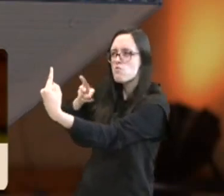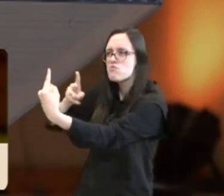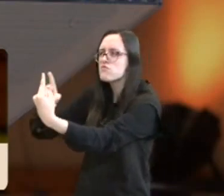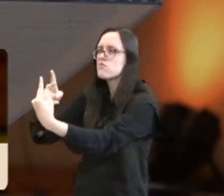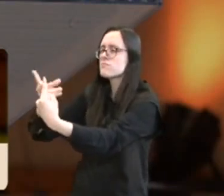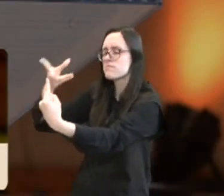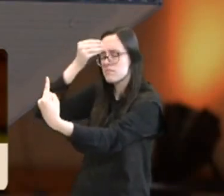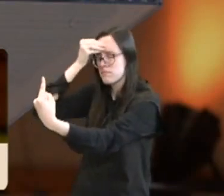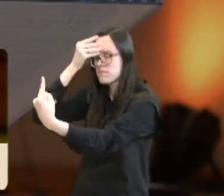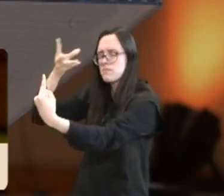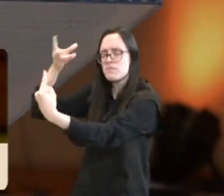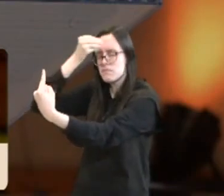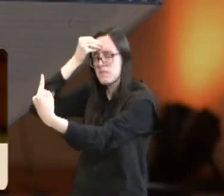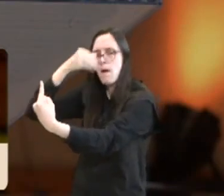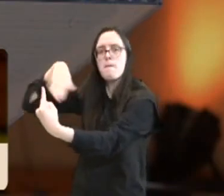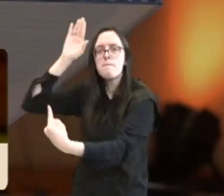guardar,